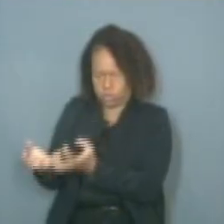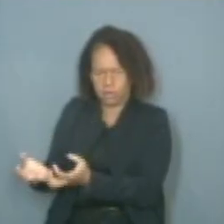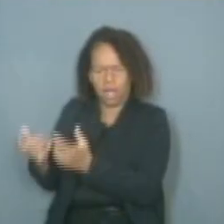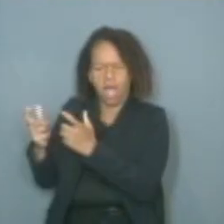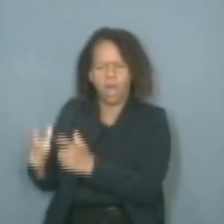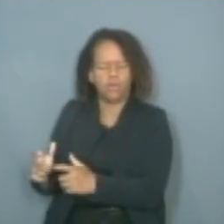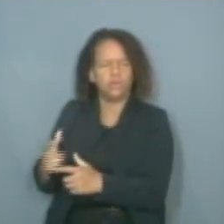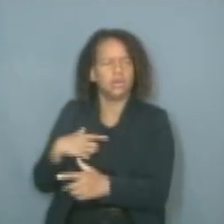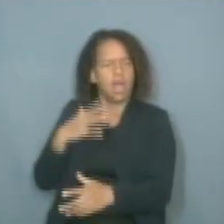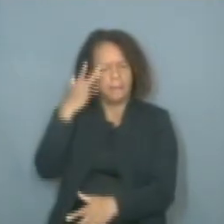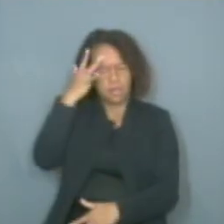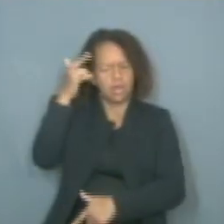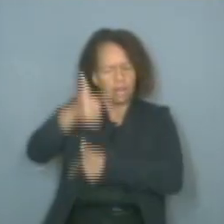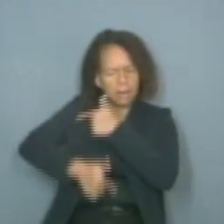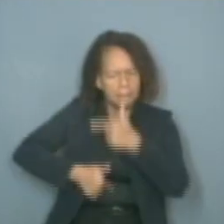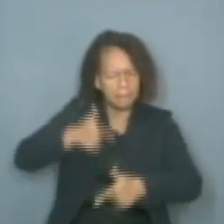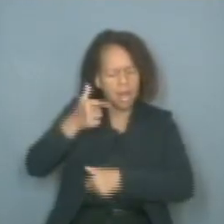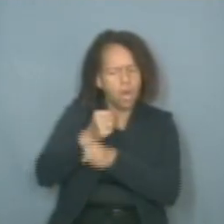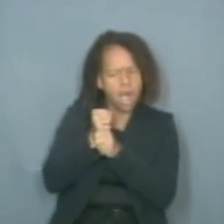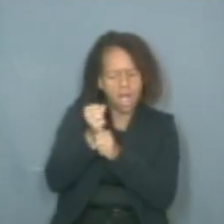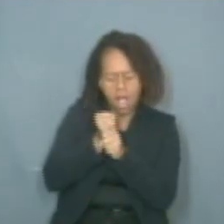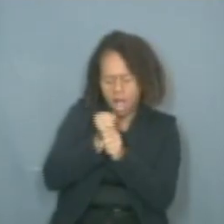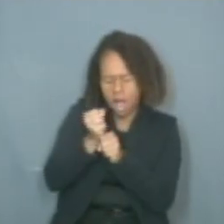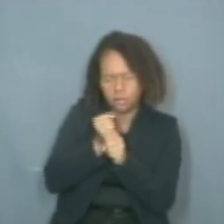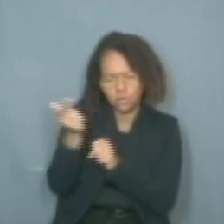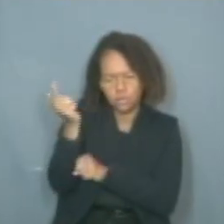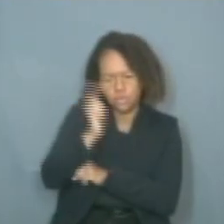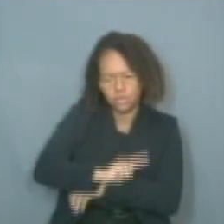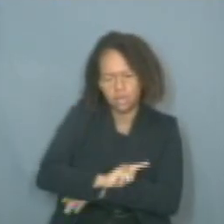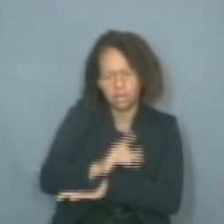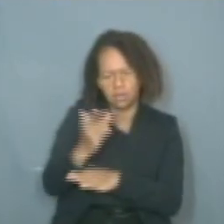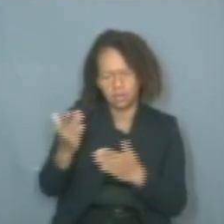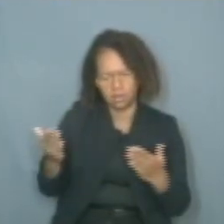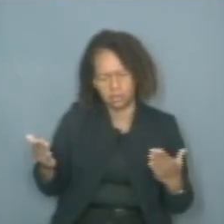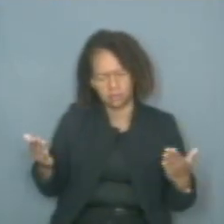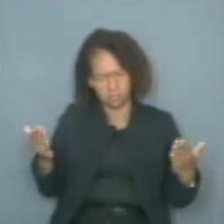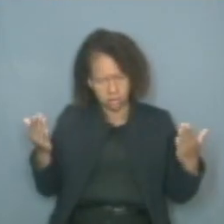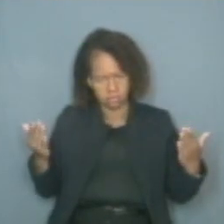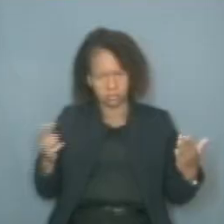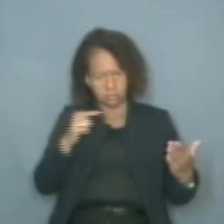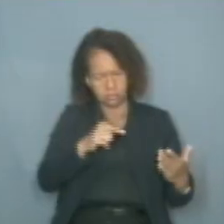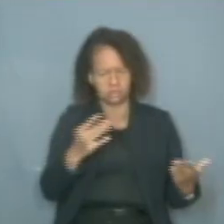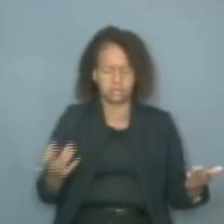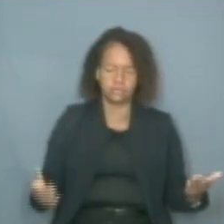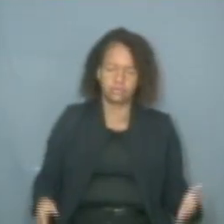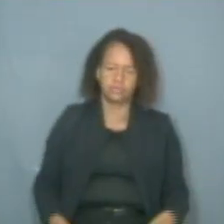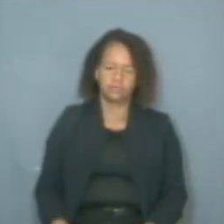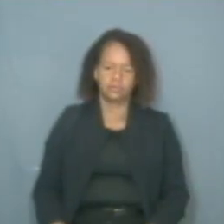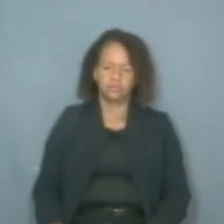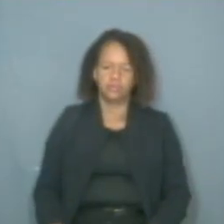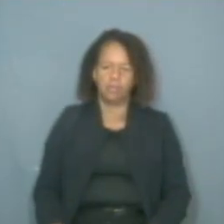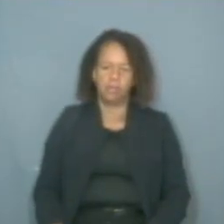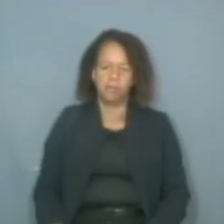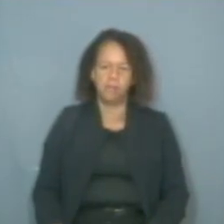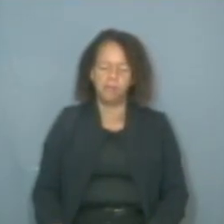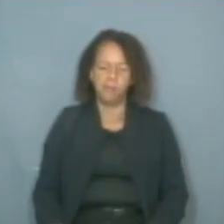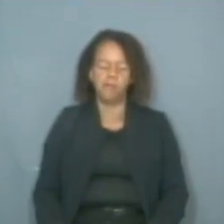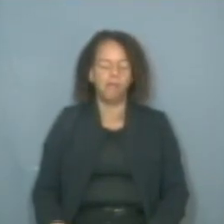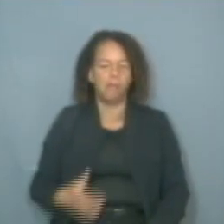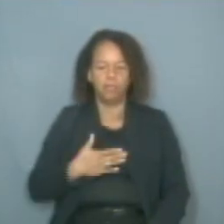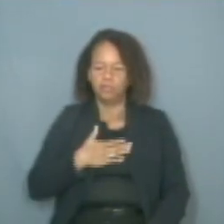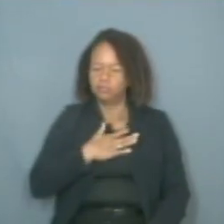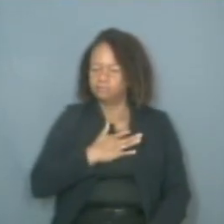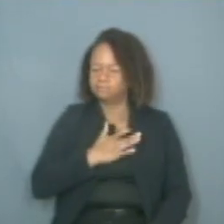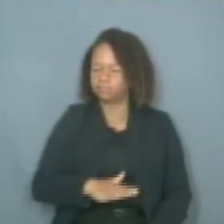vezes a pessoa lutou anos e anos para poder construir aquela realidade. Então é um